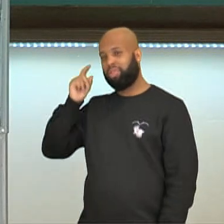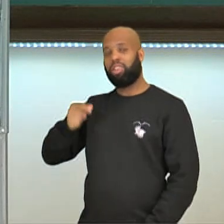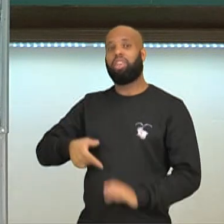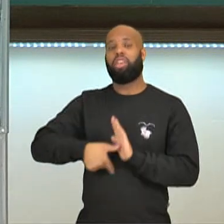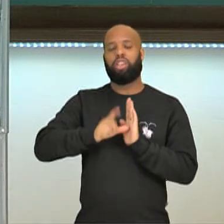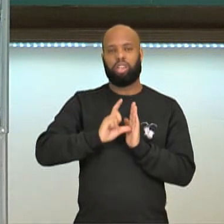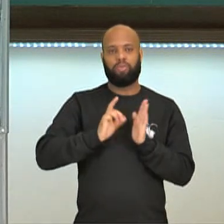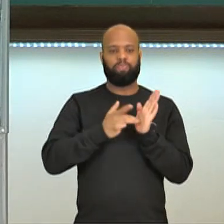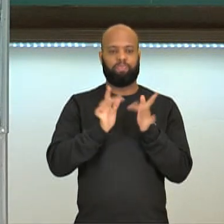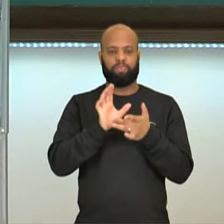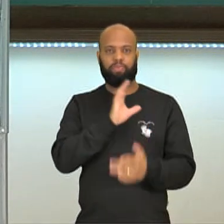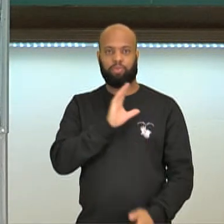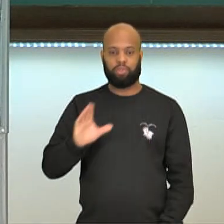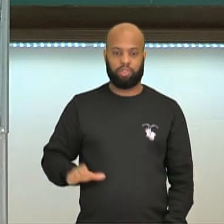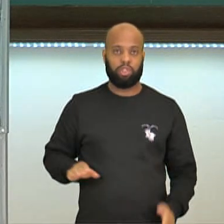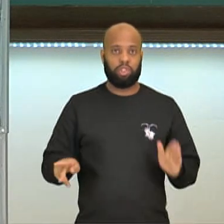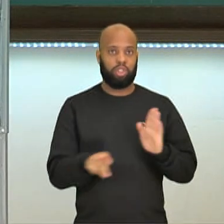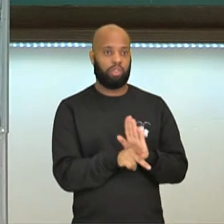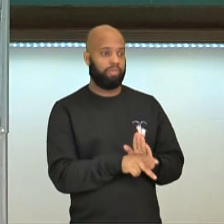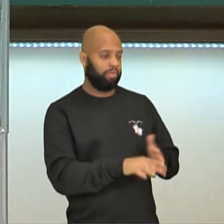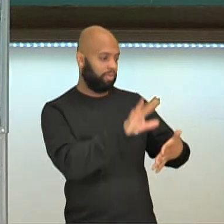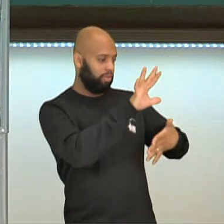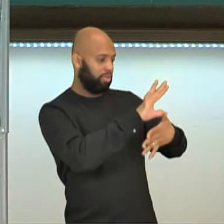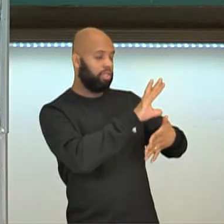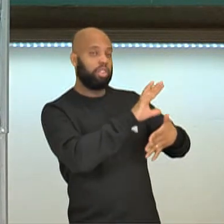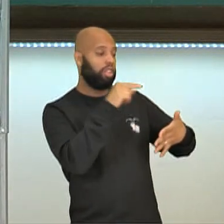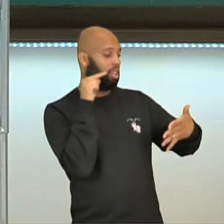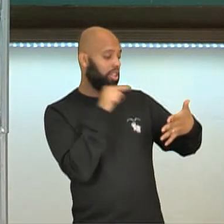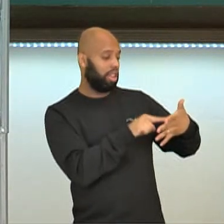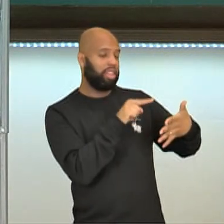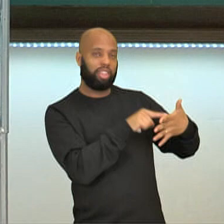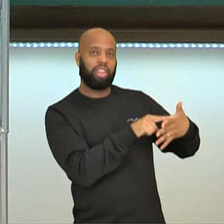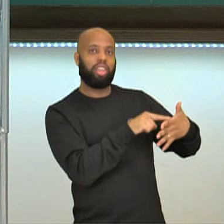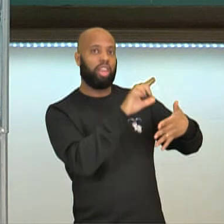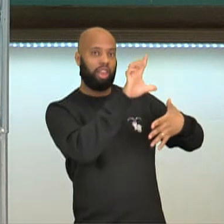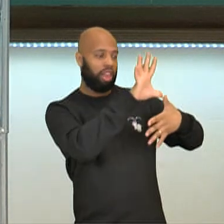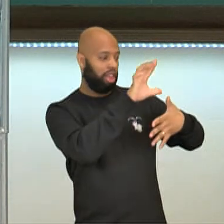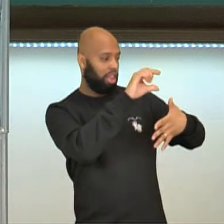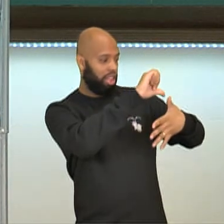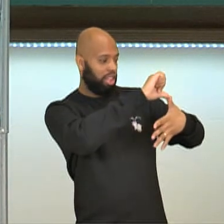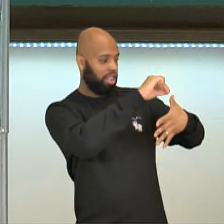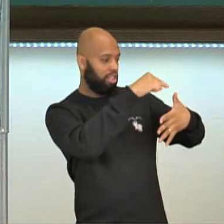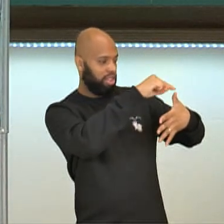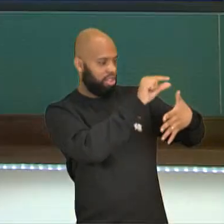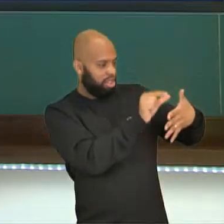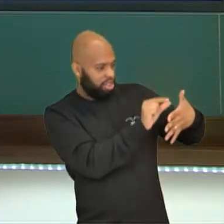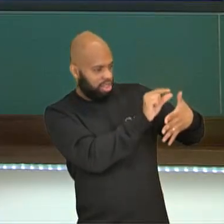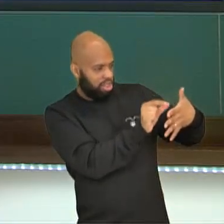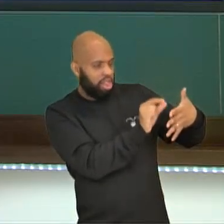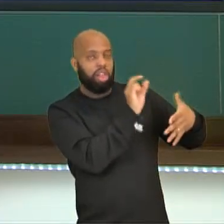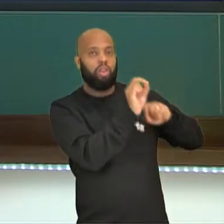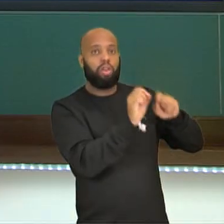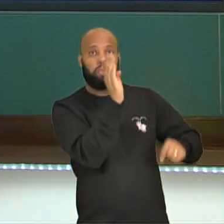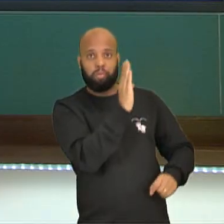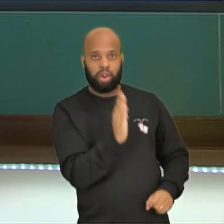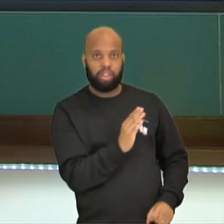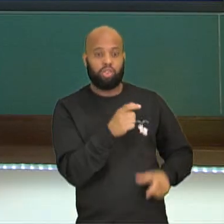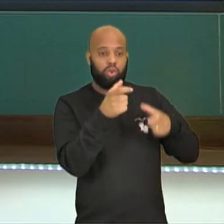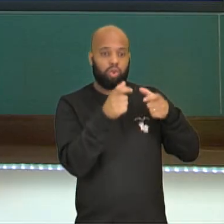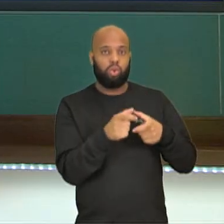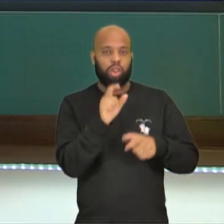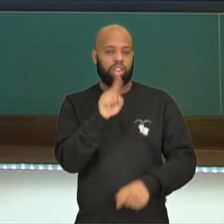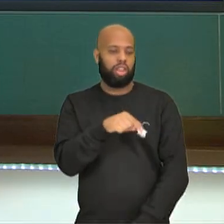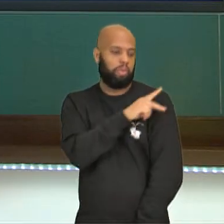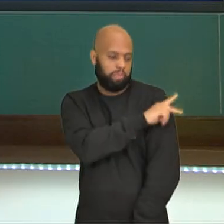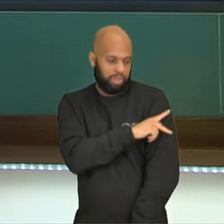Na América, melhor falando, na região do Piauí, quando a Niede Guidon, a arqueóloga brasileira, fez essa grande descoberta. Não foi fácil, até hoje é uma